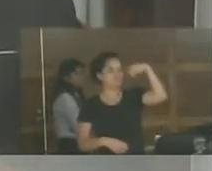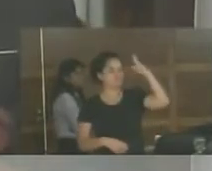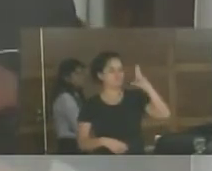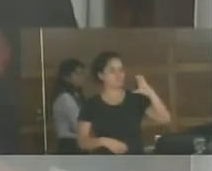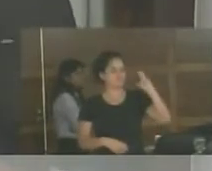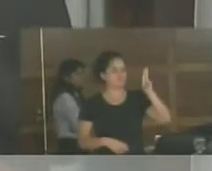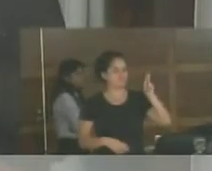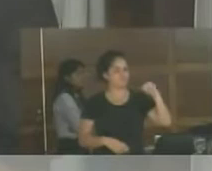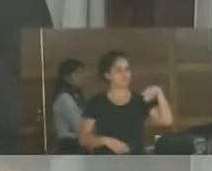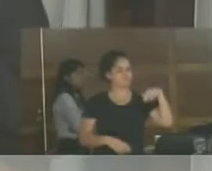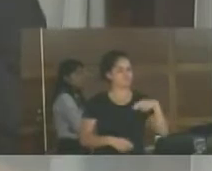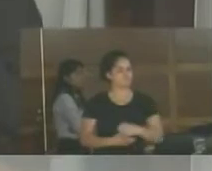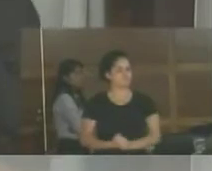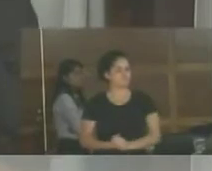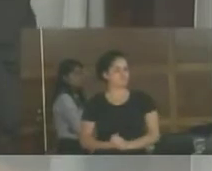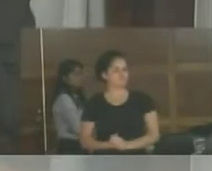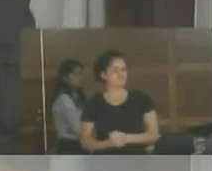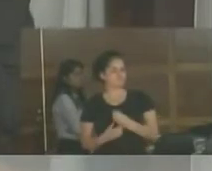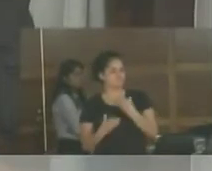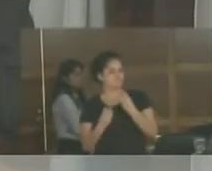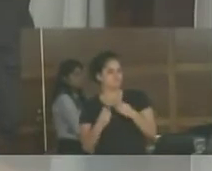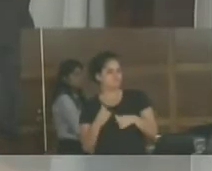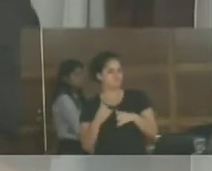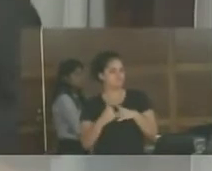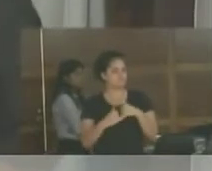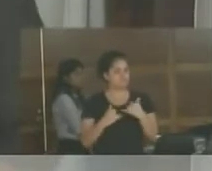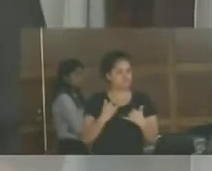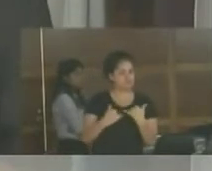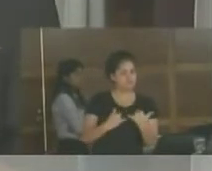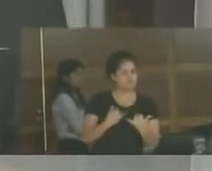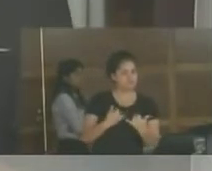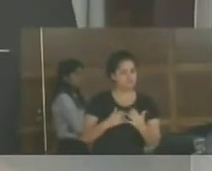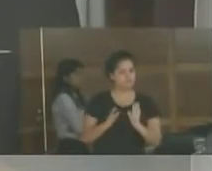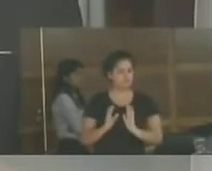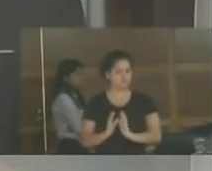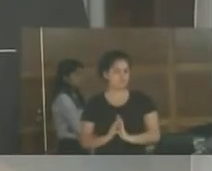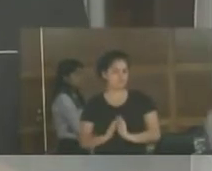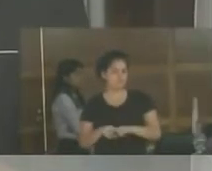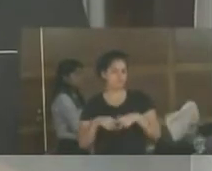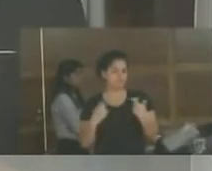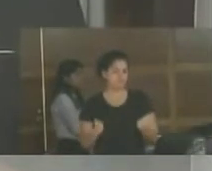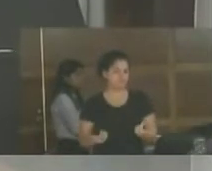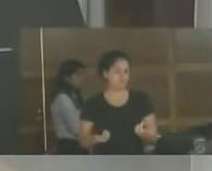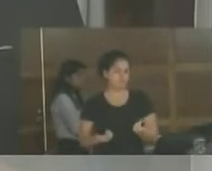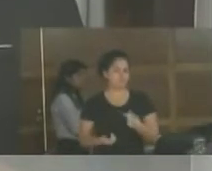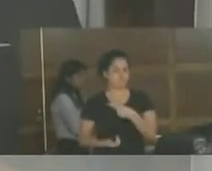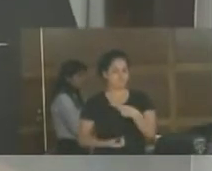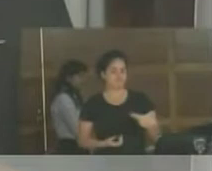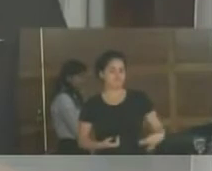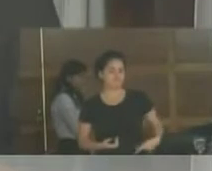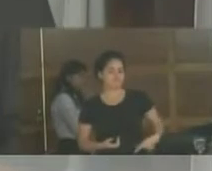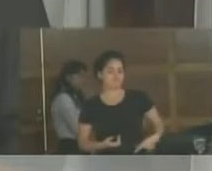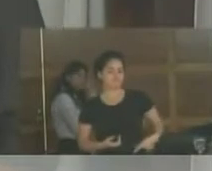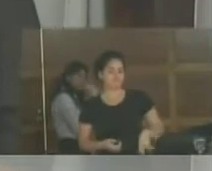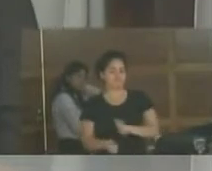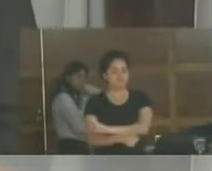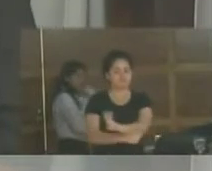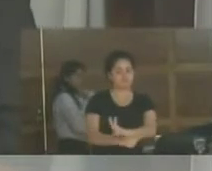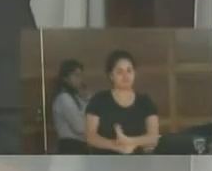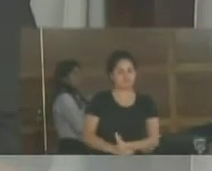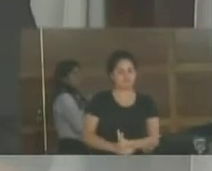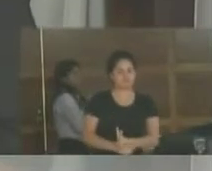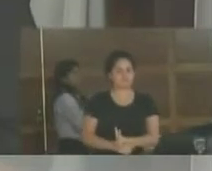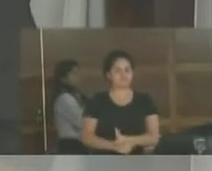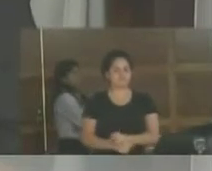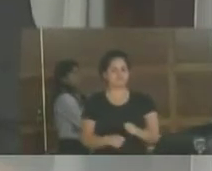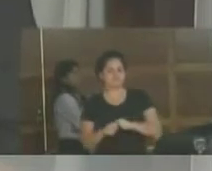muitos zombam, Flavinho, muitos brincam, mas, pelo menos, o presidente está buscando mecanismo,